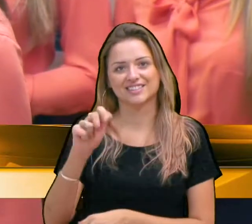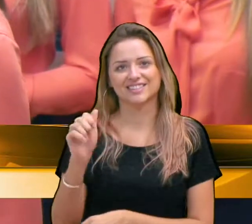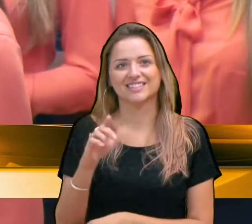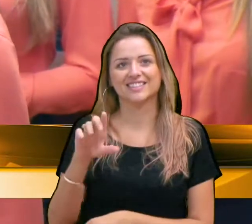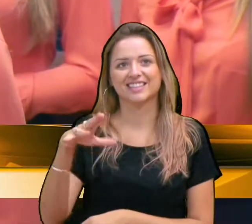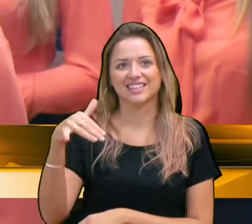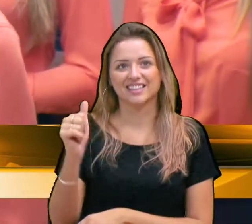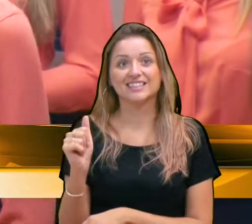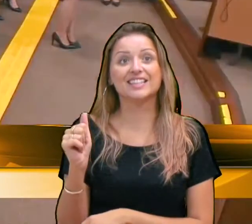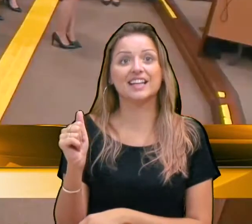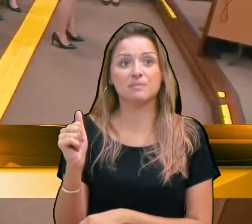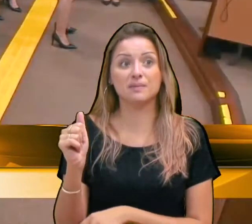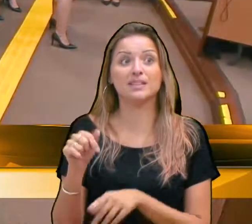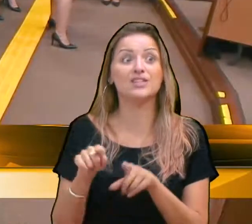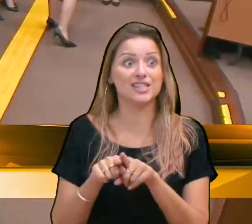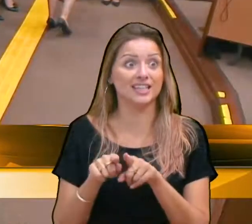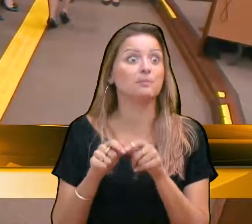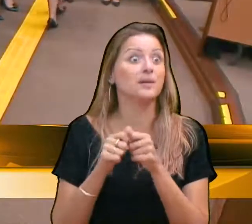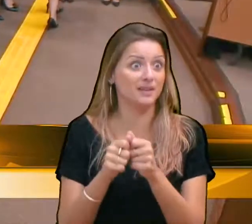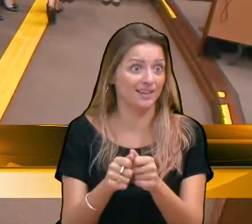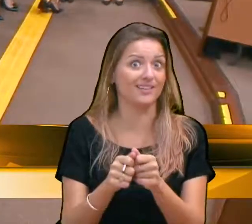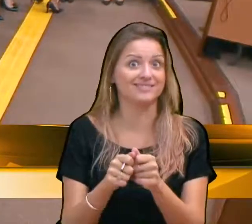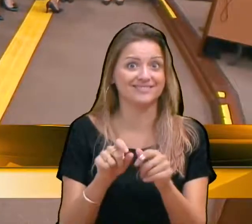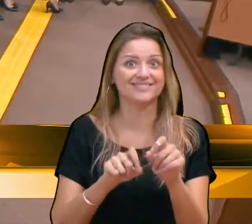Piauí. Muito obrigada.